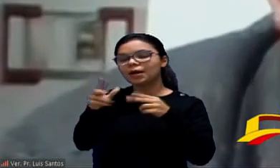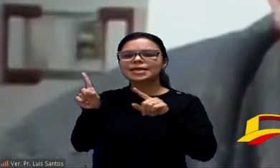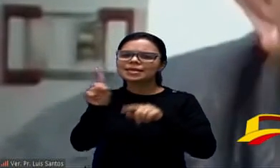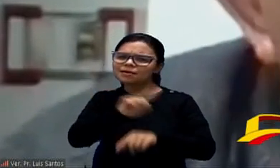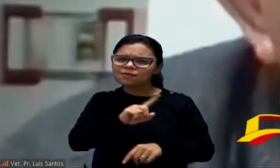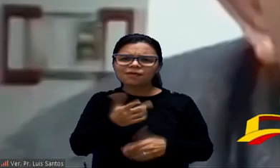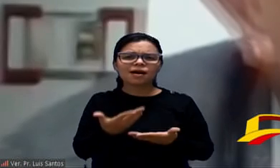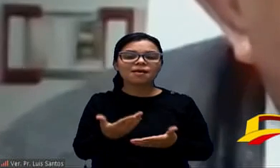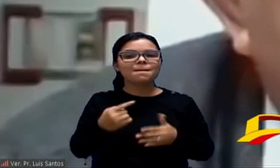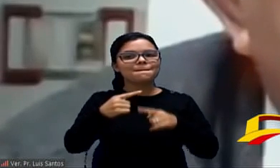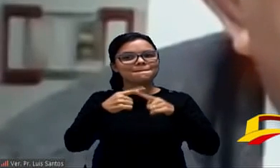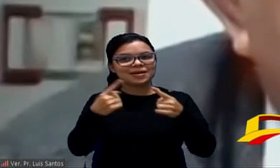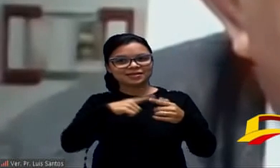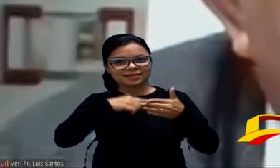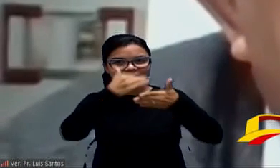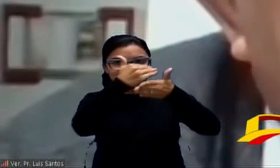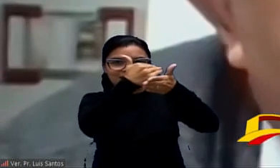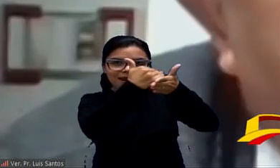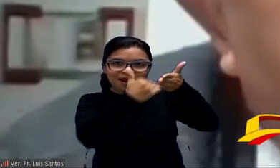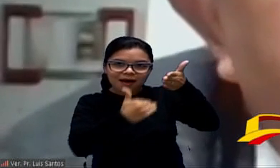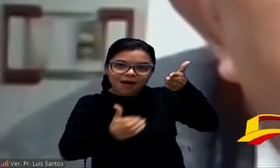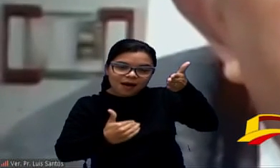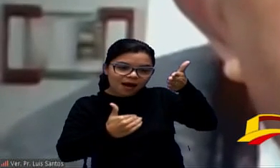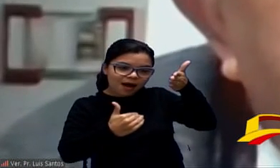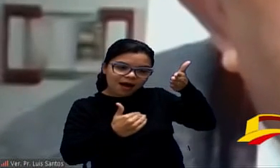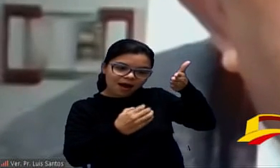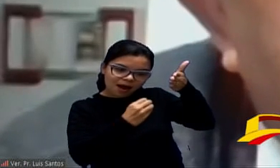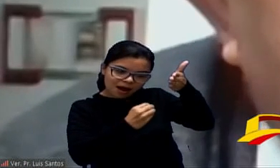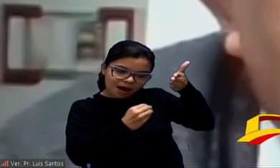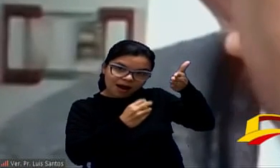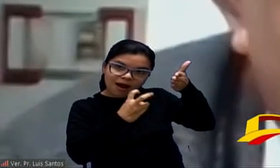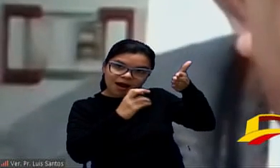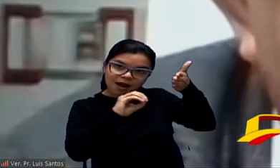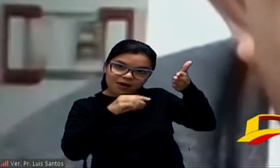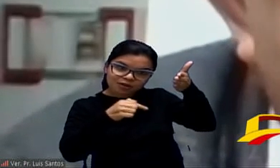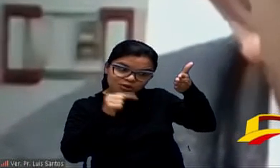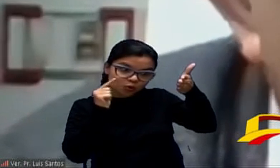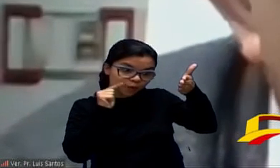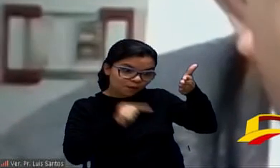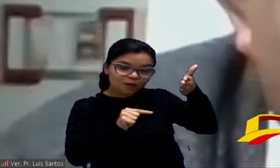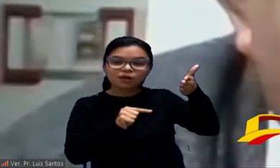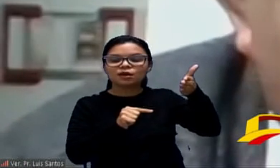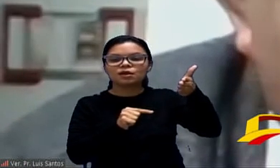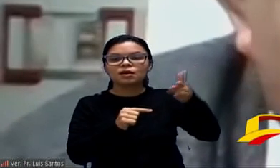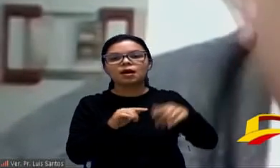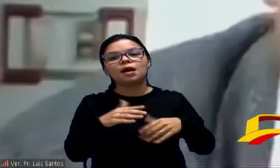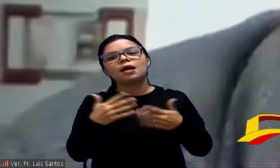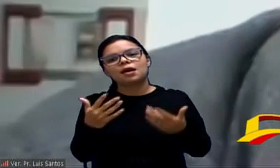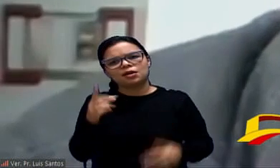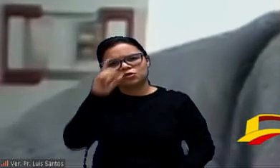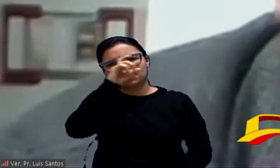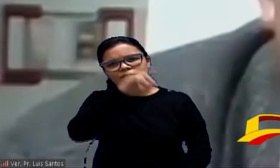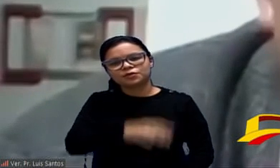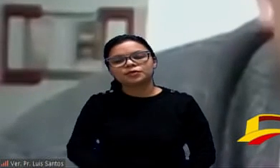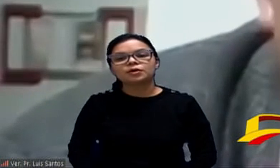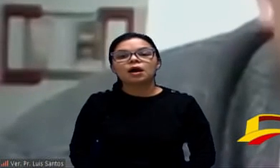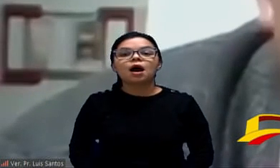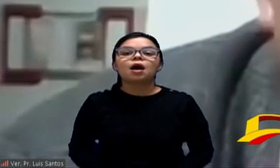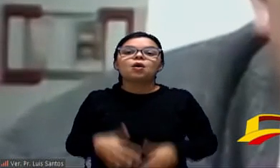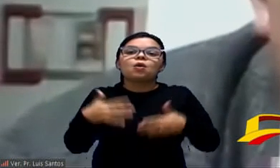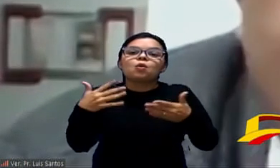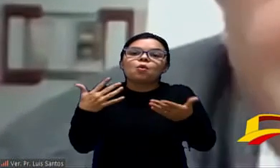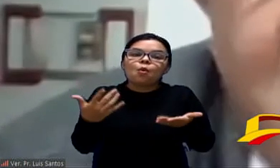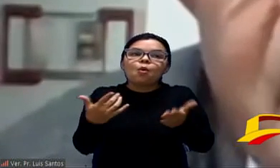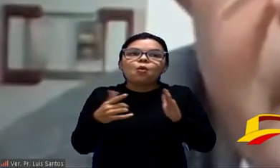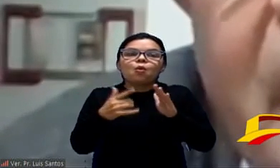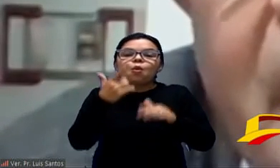no seu extrato. Ou seja, é terrível. Agora, o outro ponto a considerar é: eu